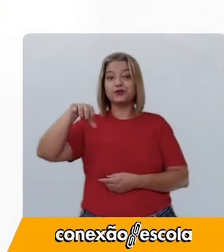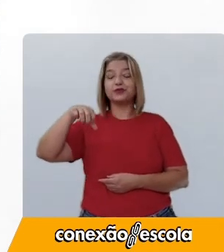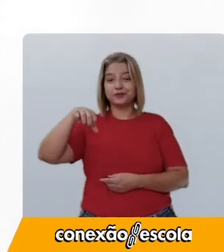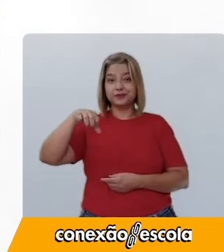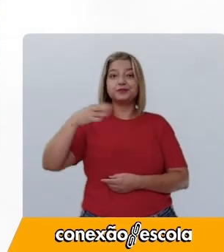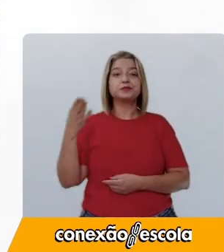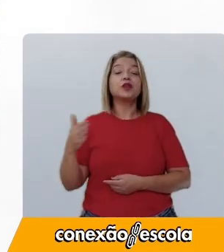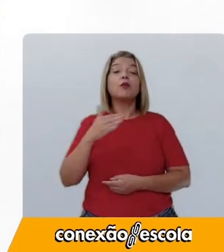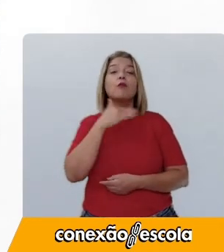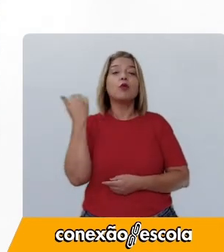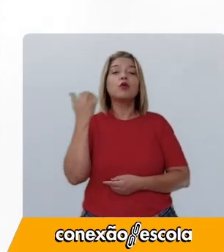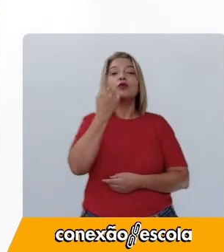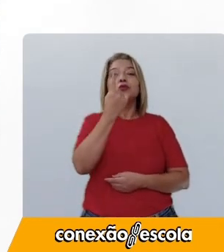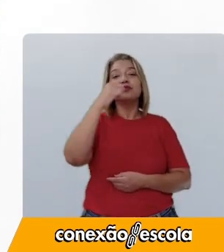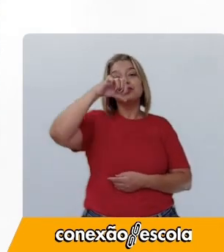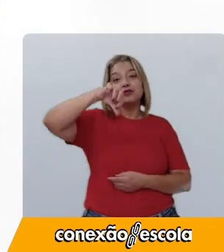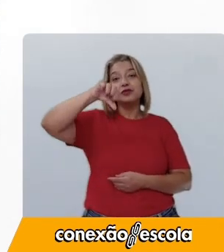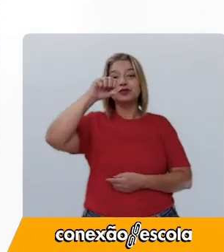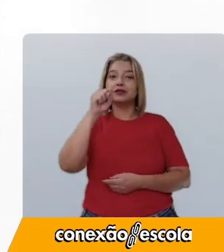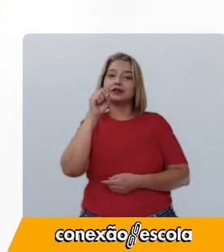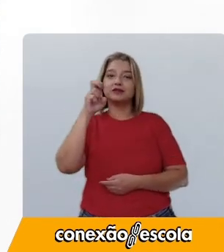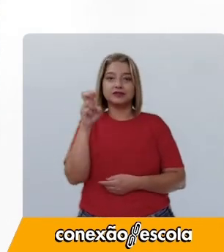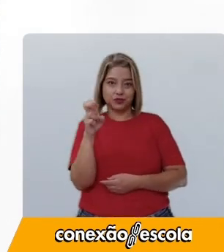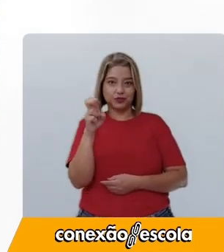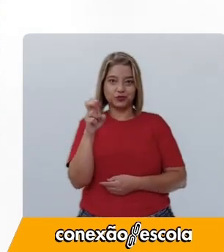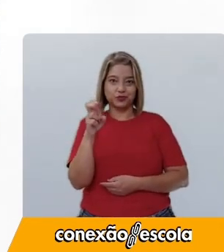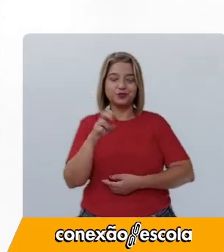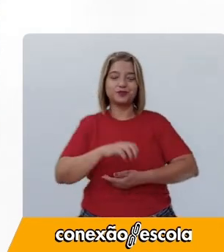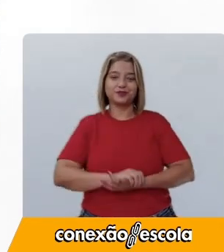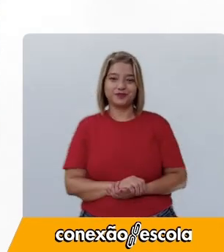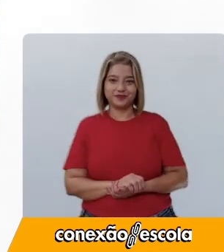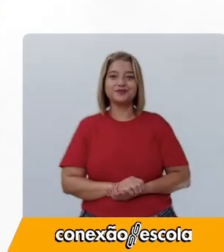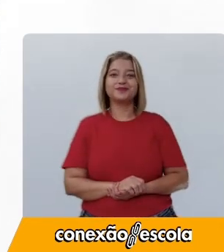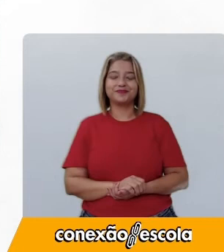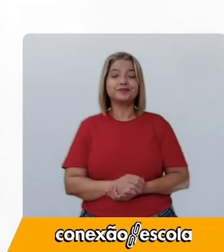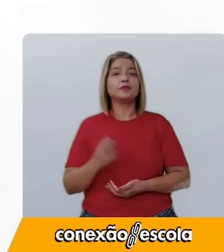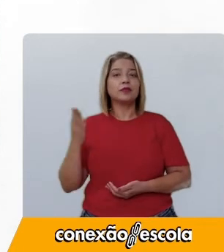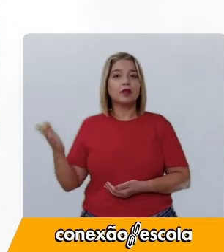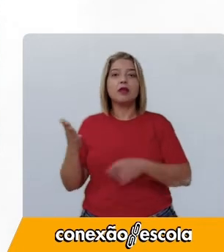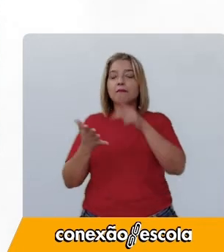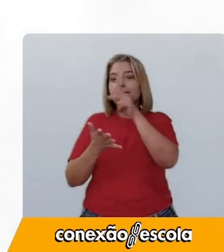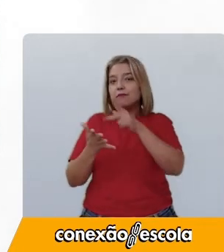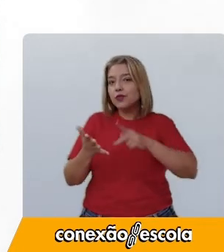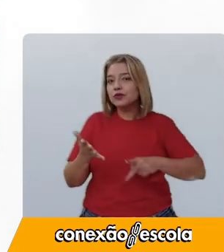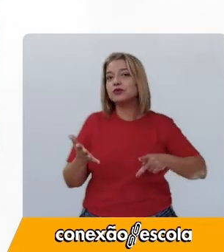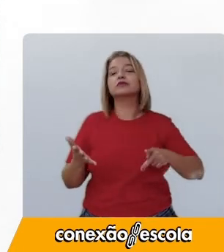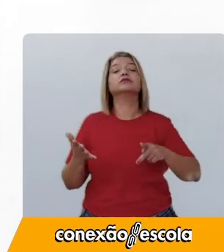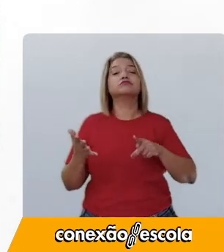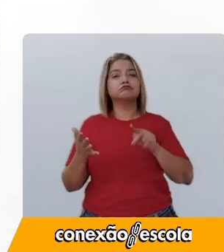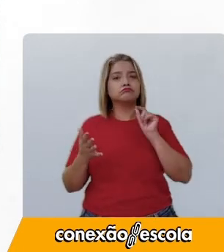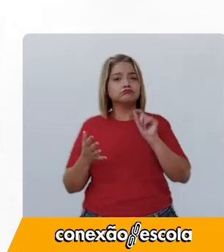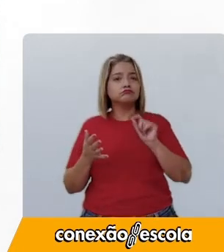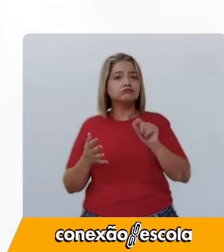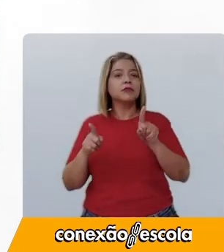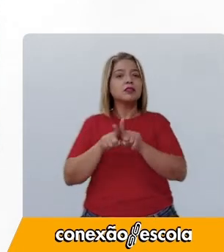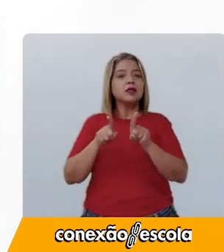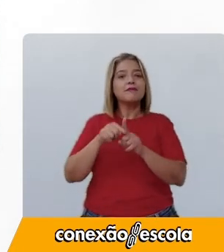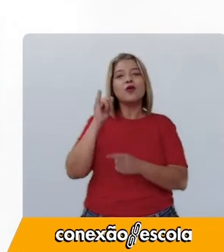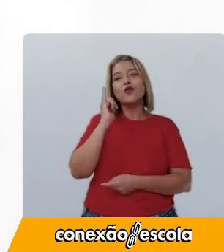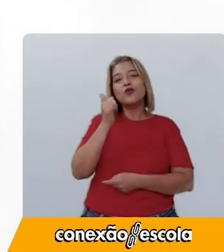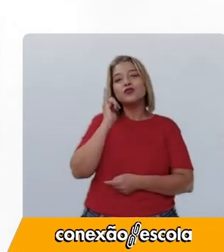1889 e morreu em 1985. Foi uma poetisa e